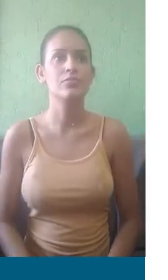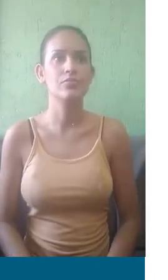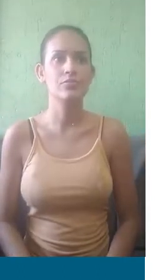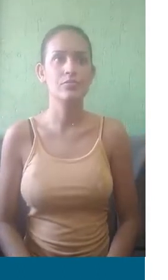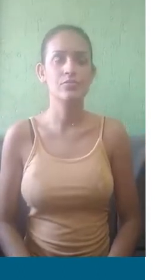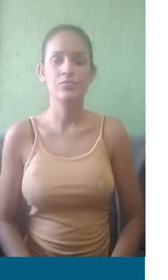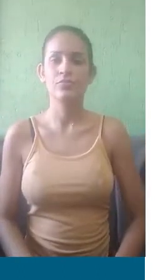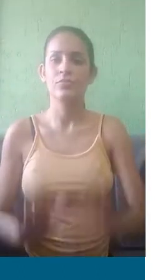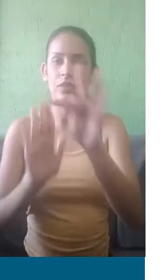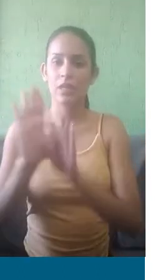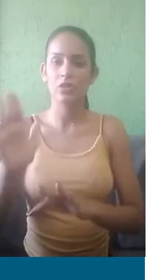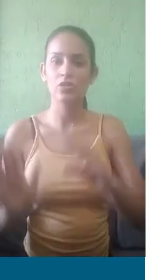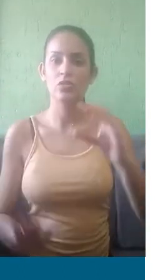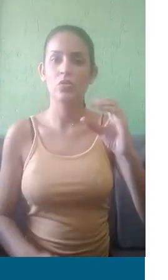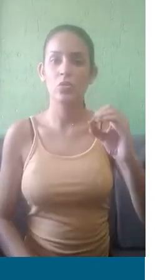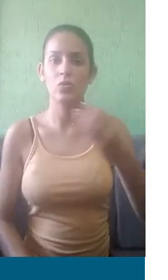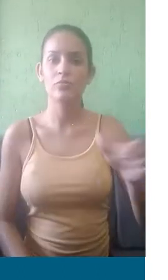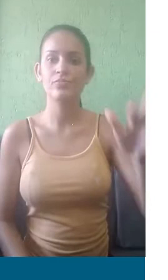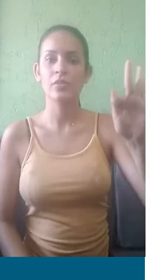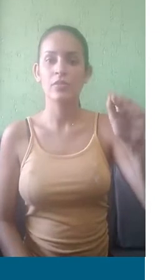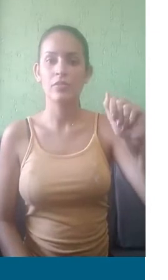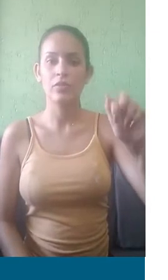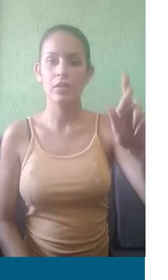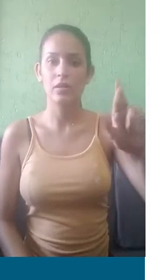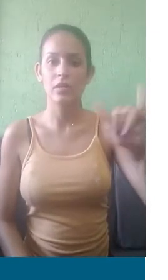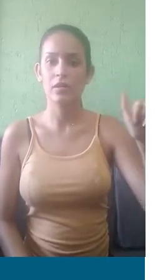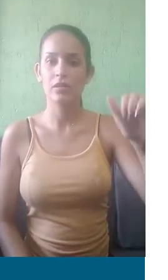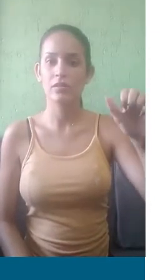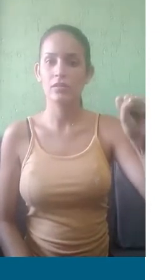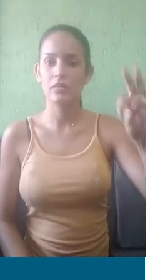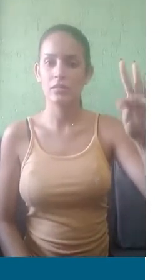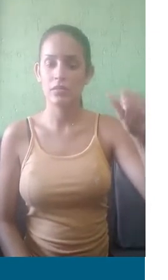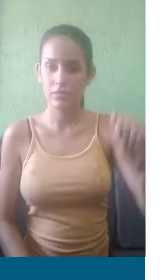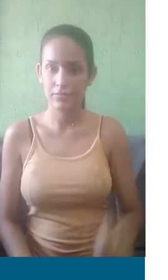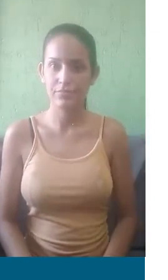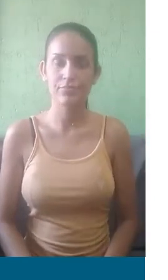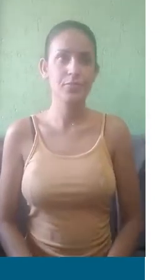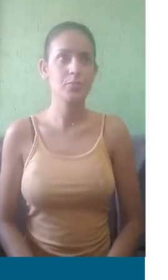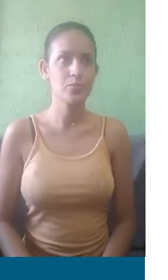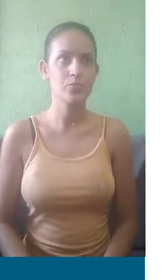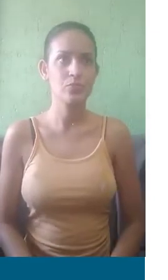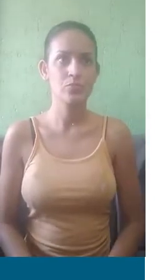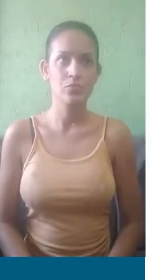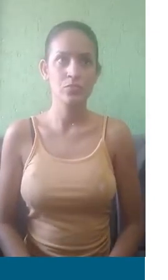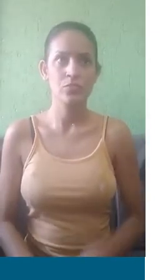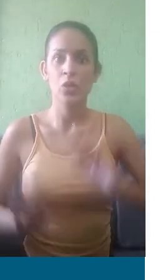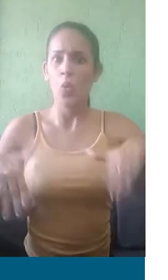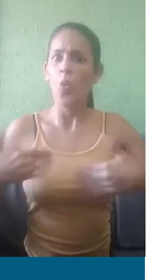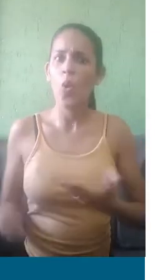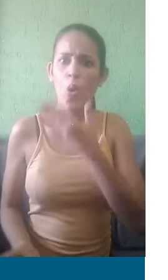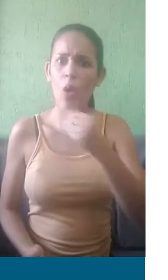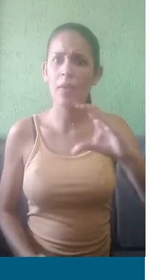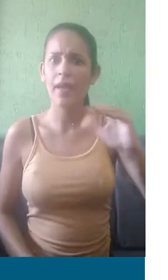almirante Cabral pôs as patas no Brasil, o anjo da guarda dos índios estava passeando em Paris. Quando ele voltou de viagem, o